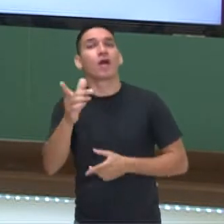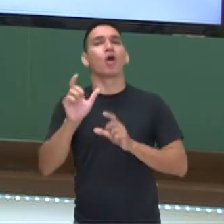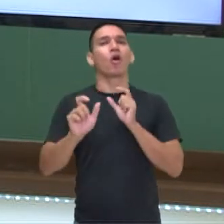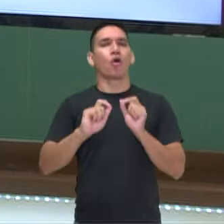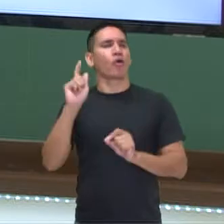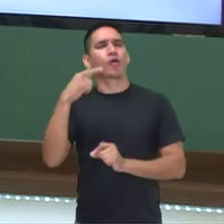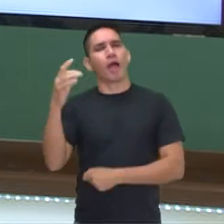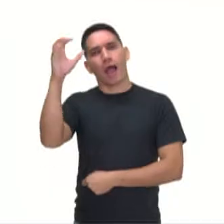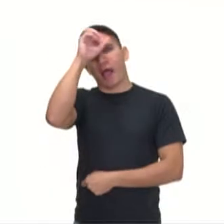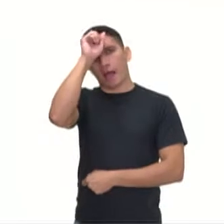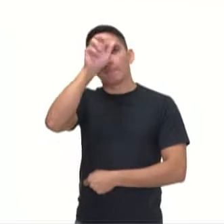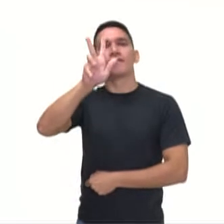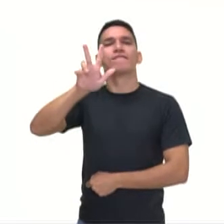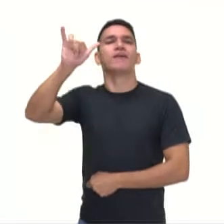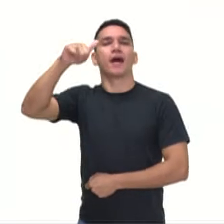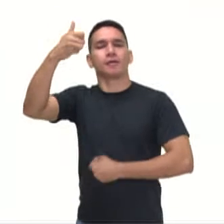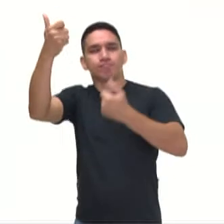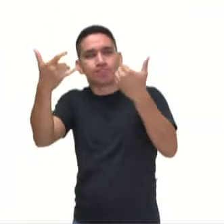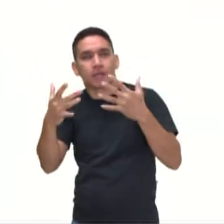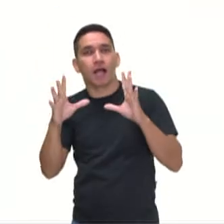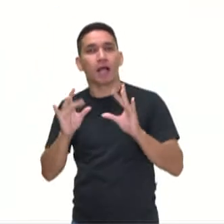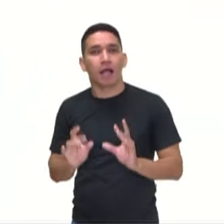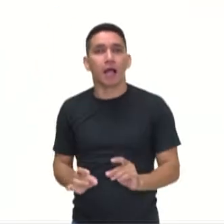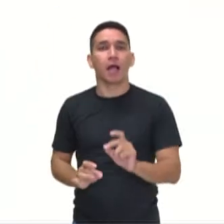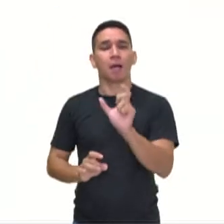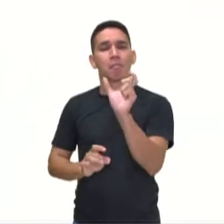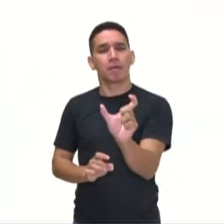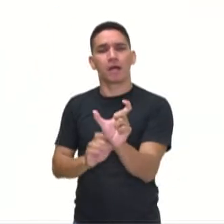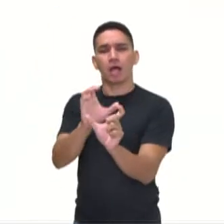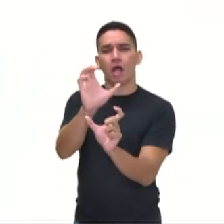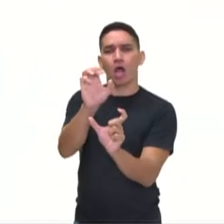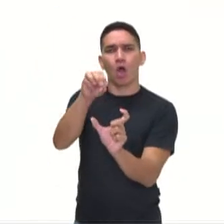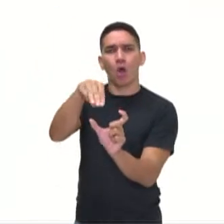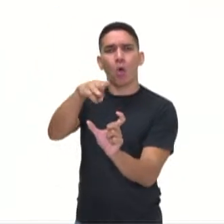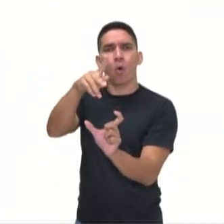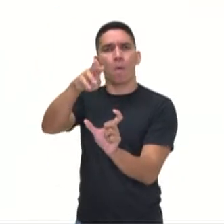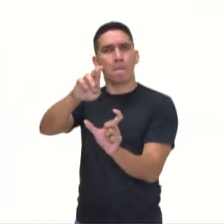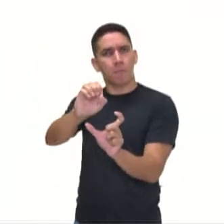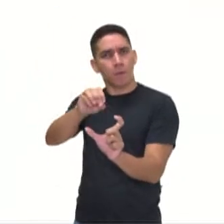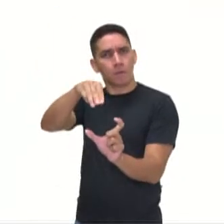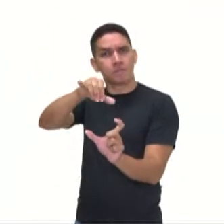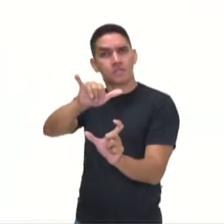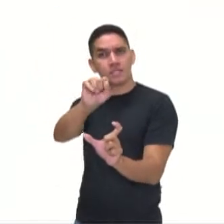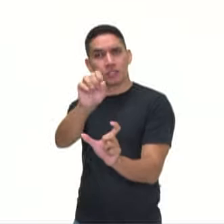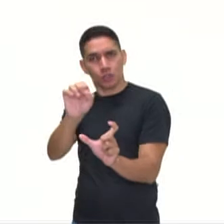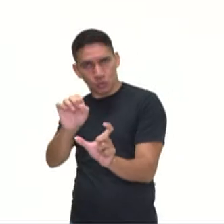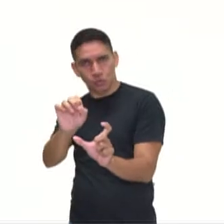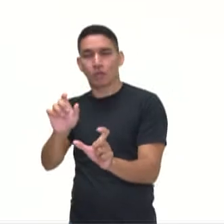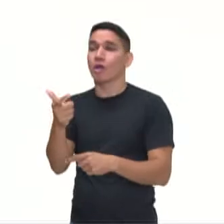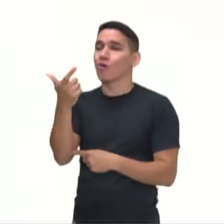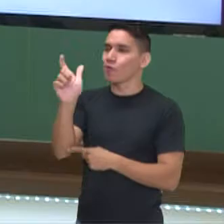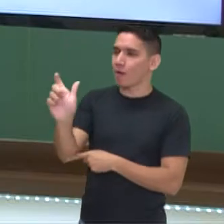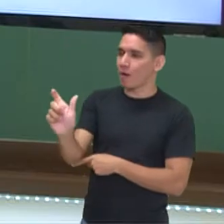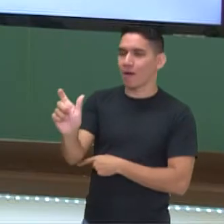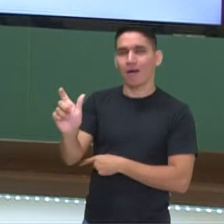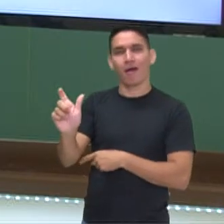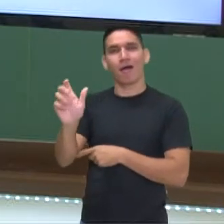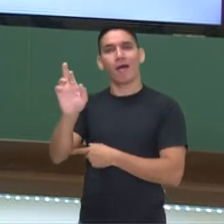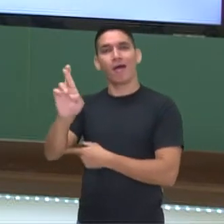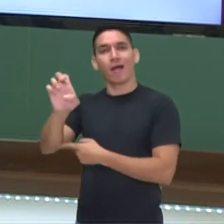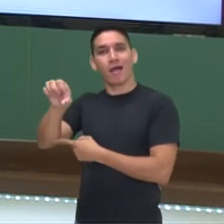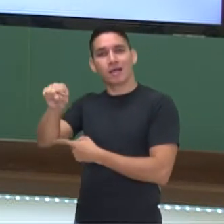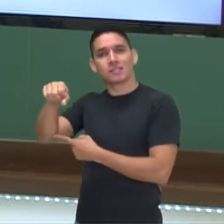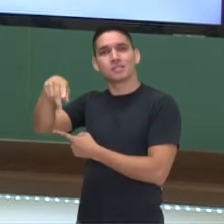gente aprender, a gente discutir a palavra compromisso e a palavra responsabilidade, esses dois conceitos